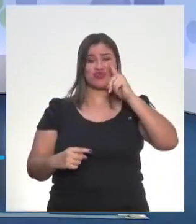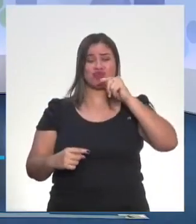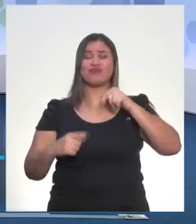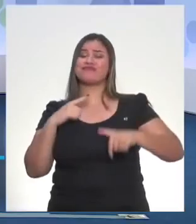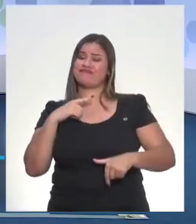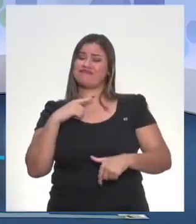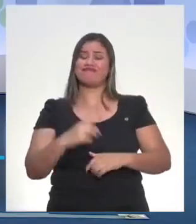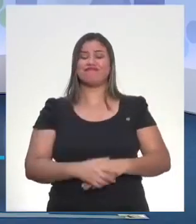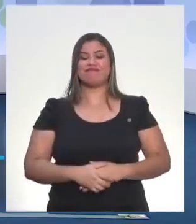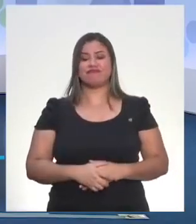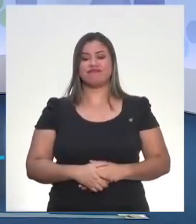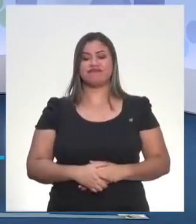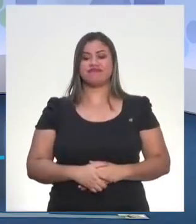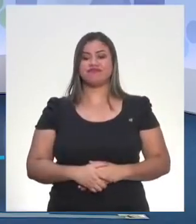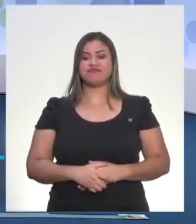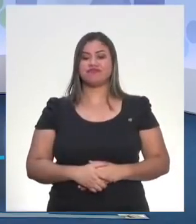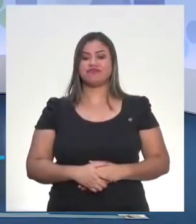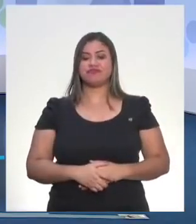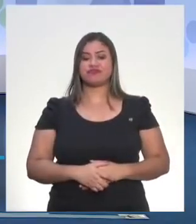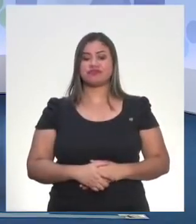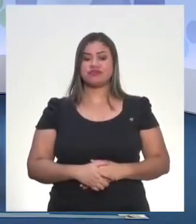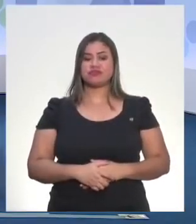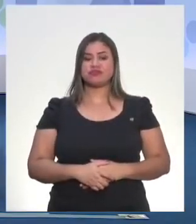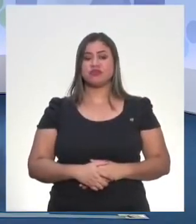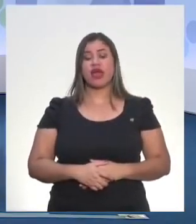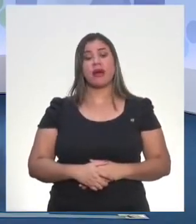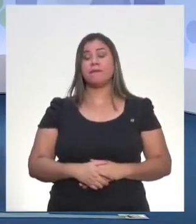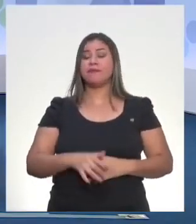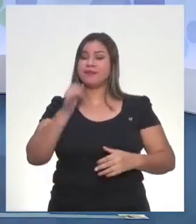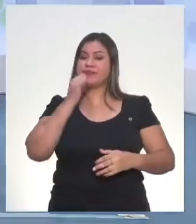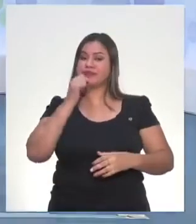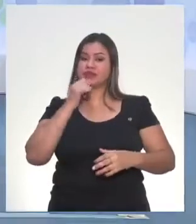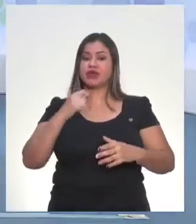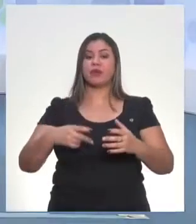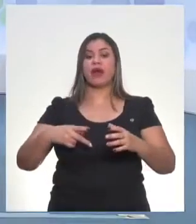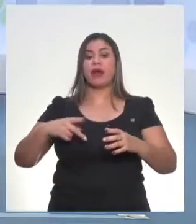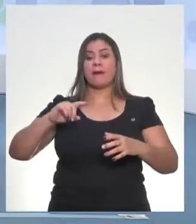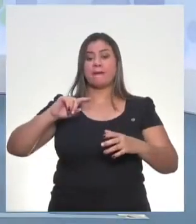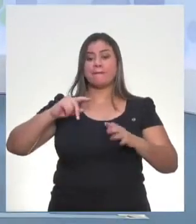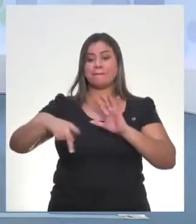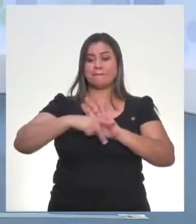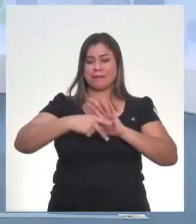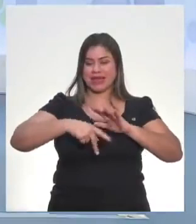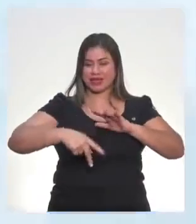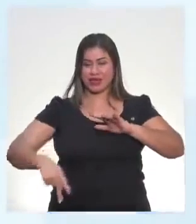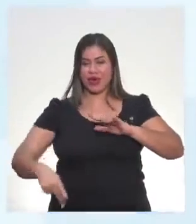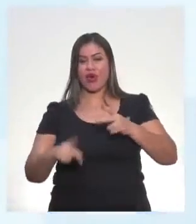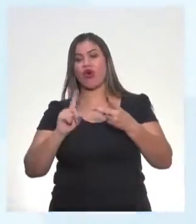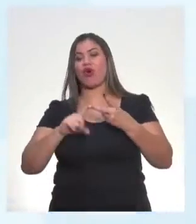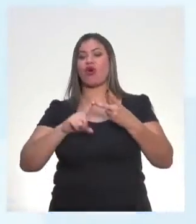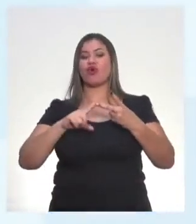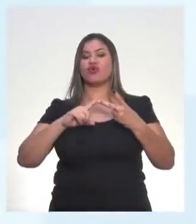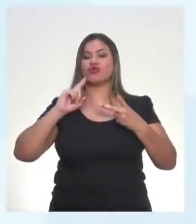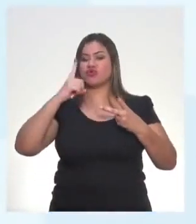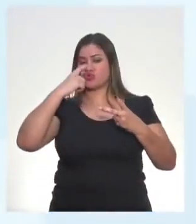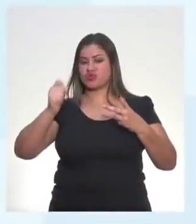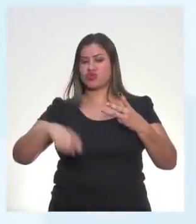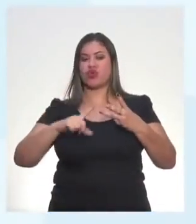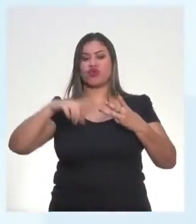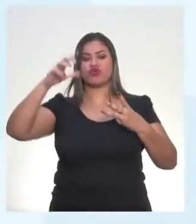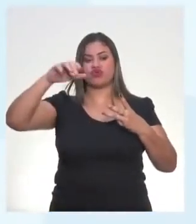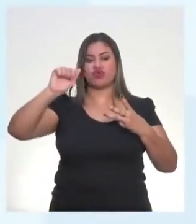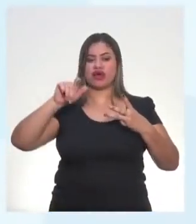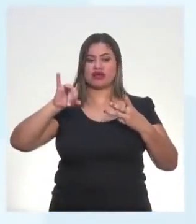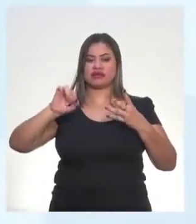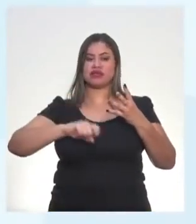importante. Poluentes nas águas, petróleo, esgoto, chuva ácida, chorume, pesticida, óleo